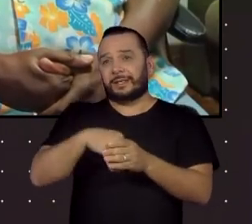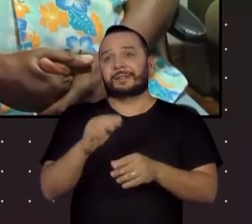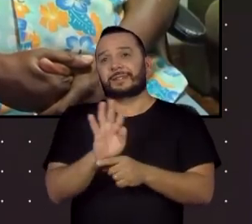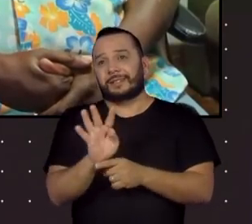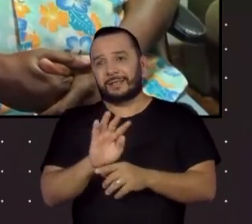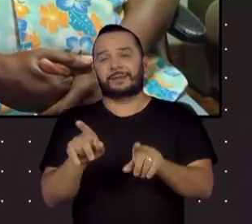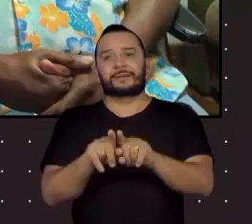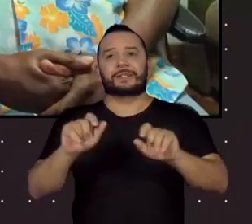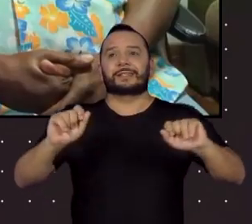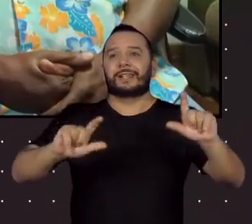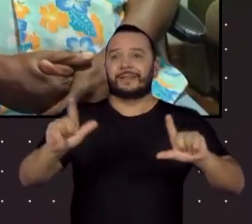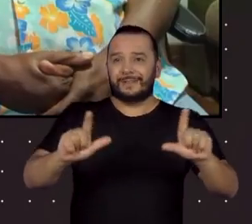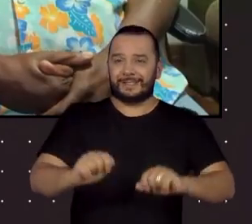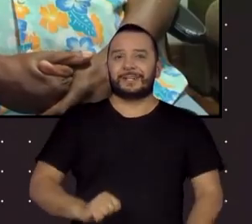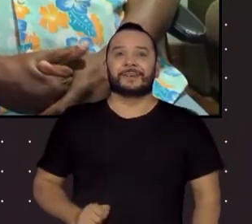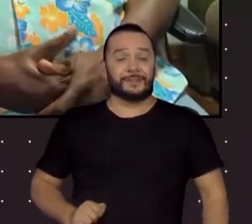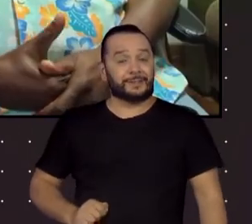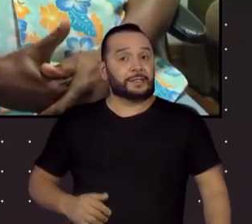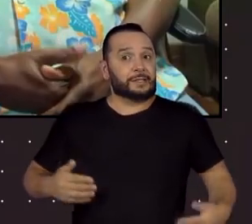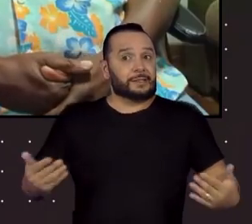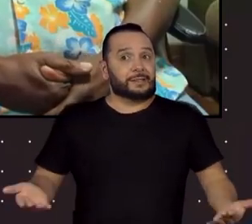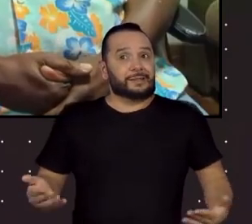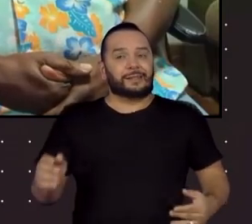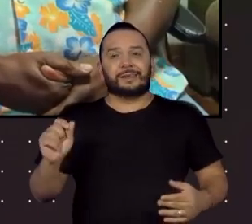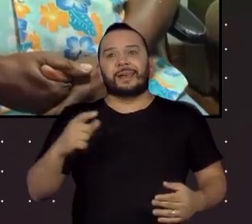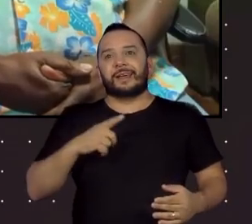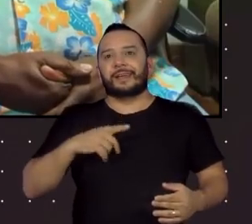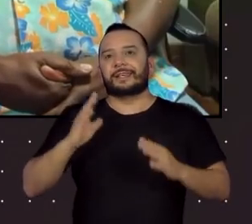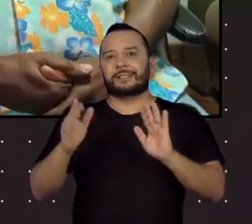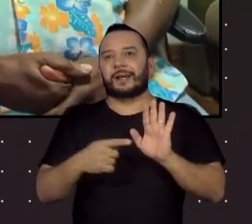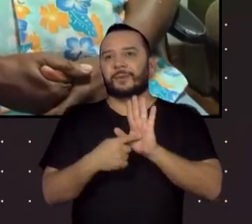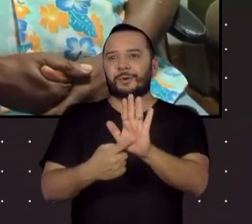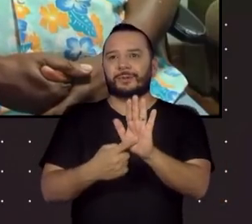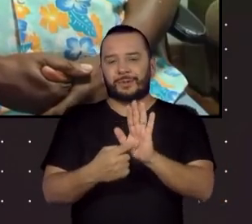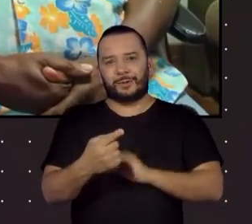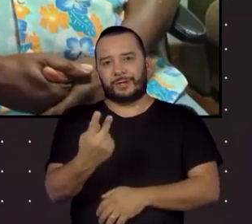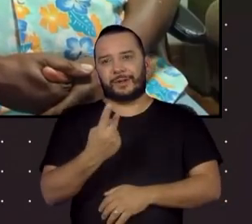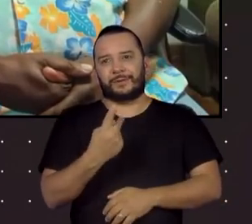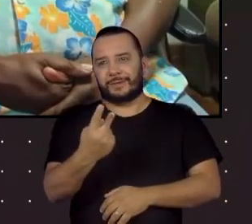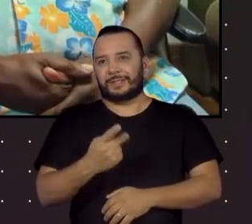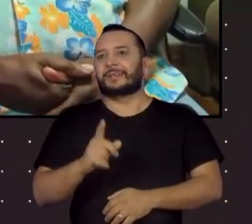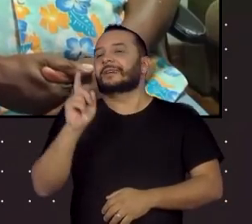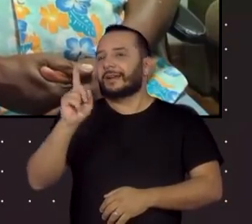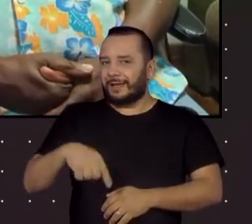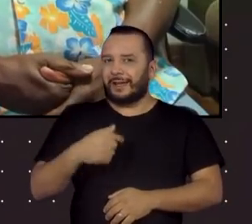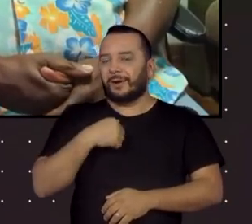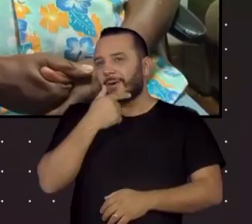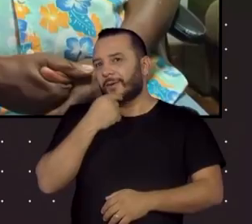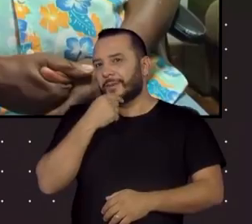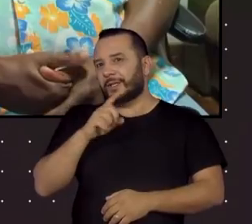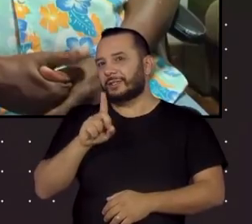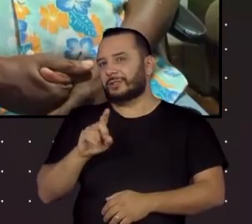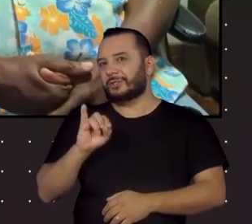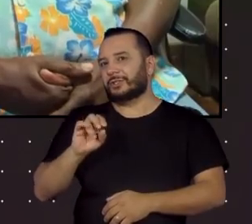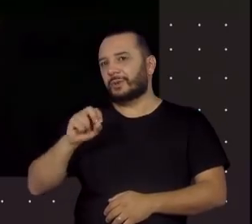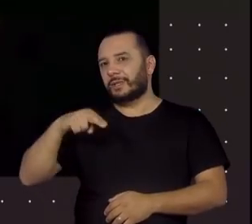televisão brasileira. Aliás, quem nos apresentou foi o grande Dionísio Azevedo,